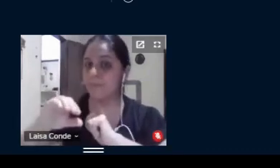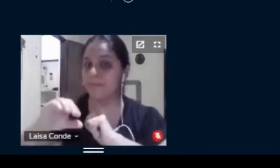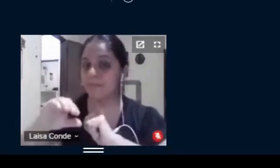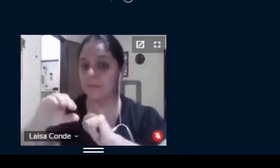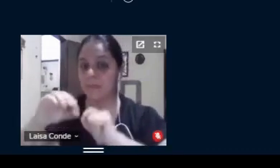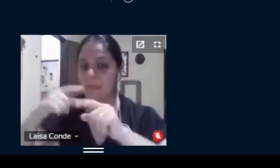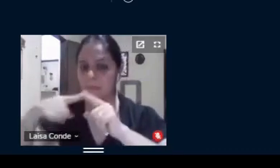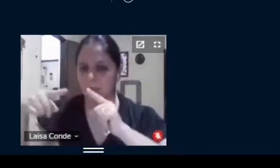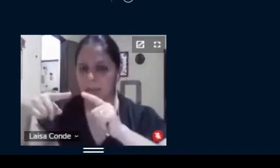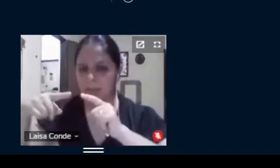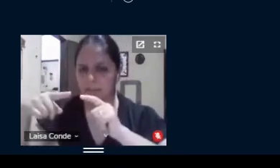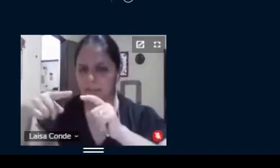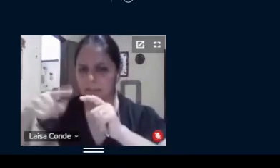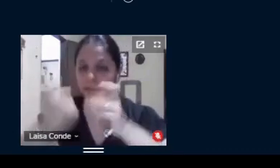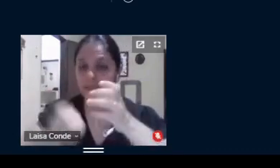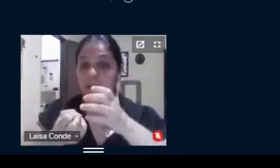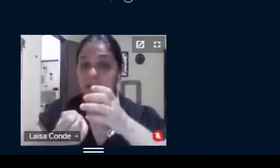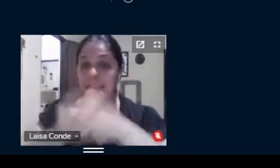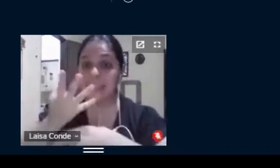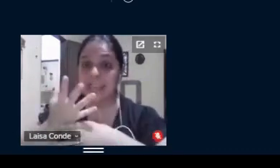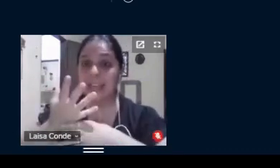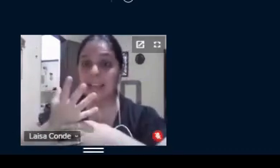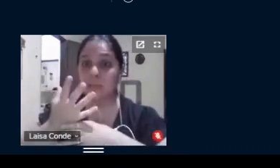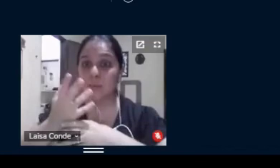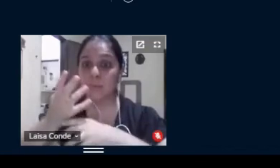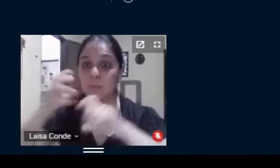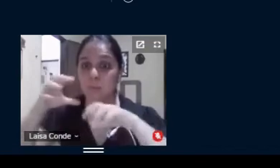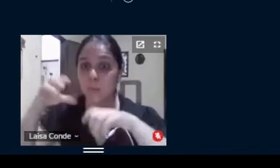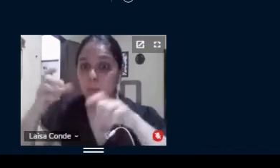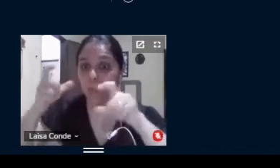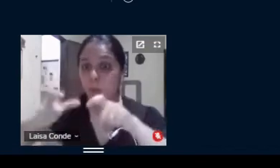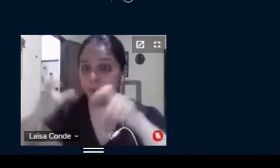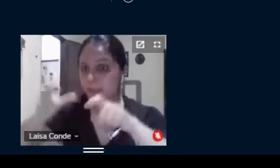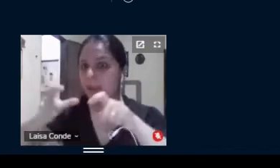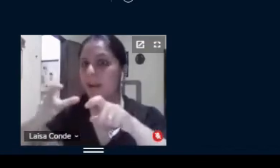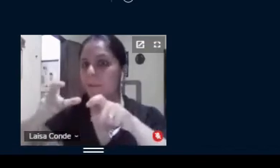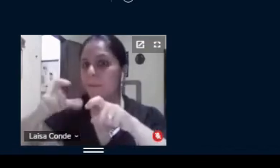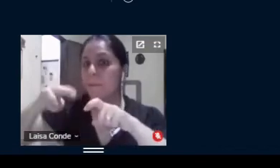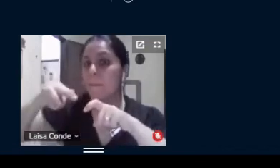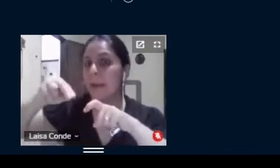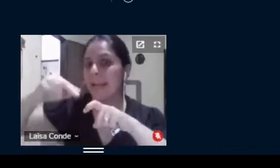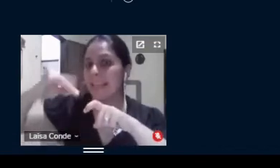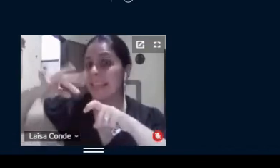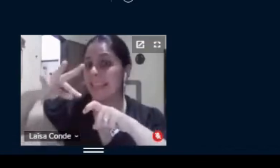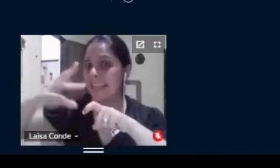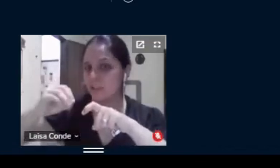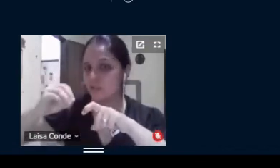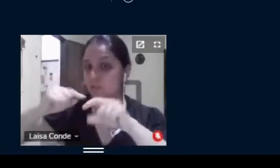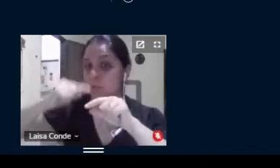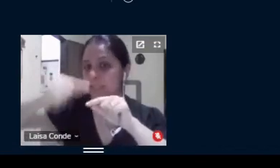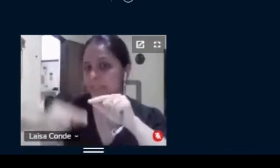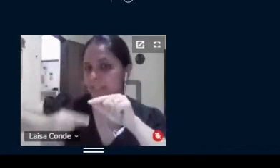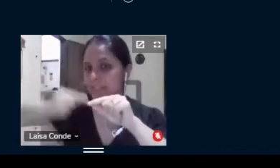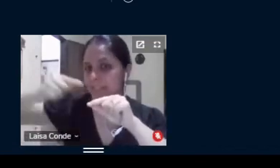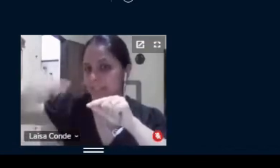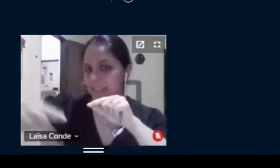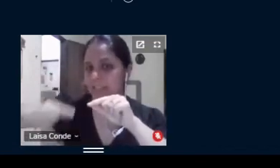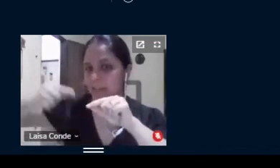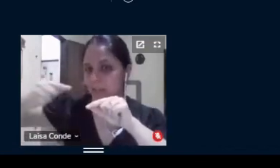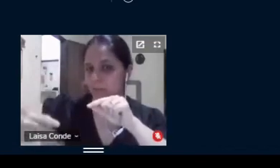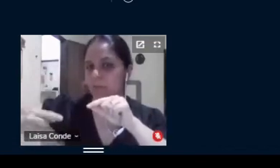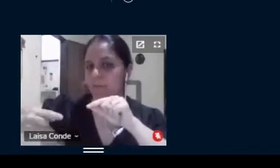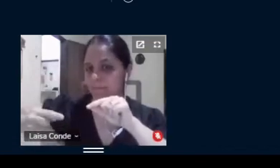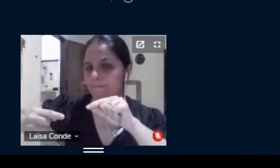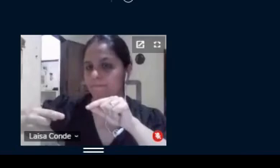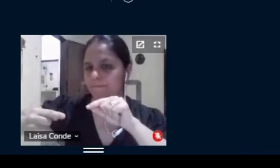fazendo um campo magnético circular, tá? Tá vendo que apareceram trincas em outro